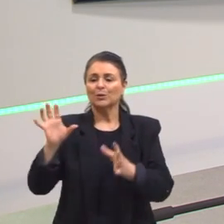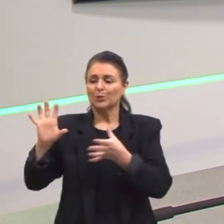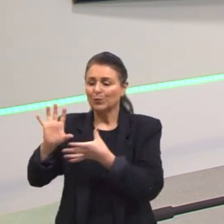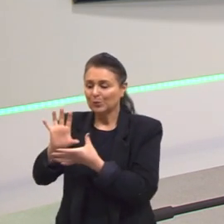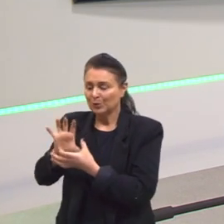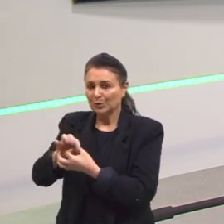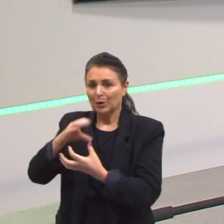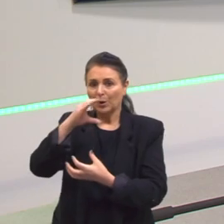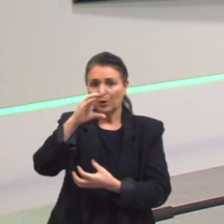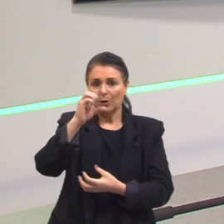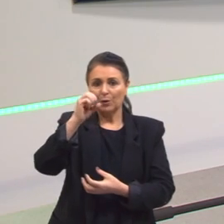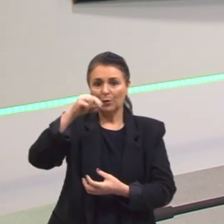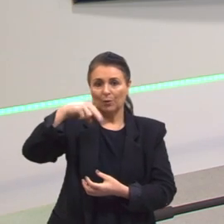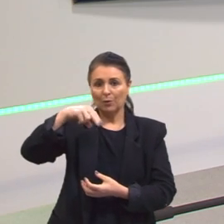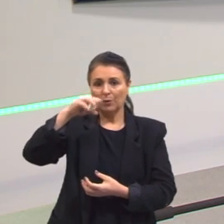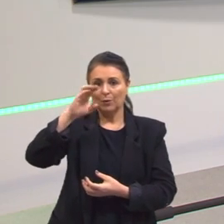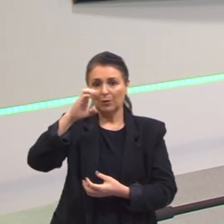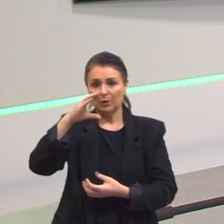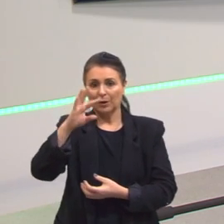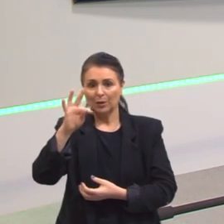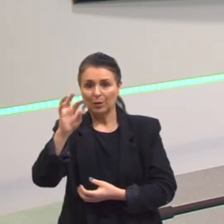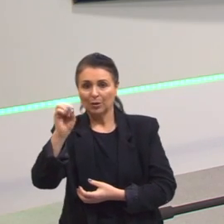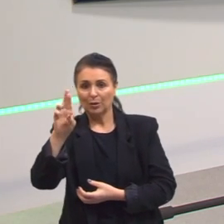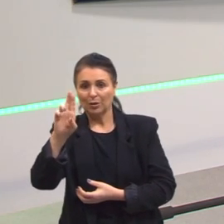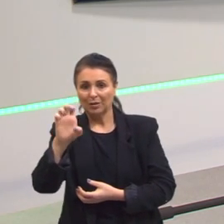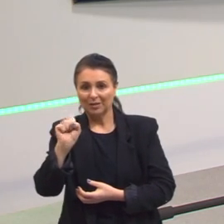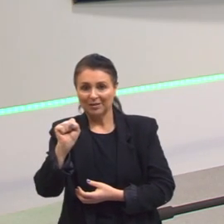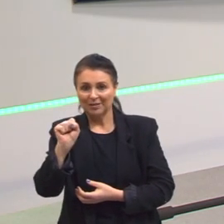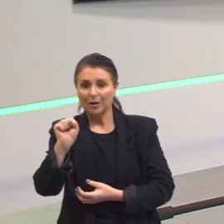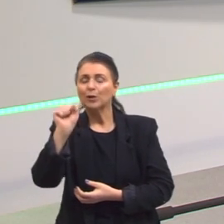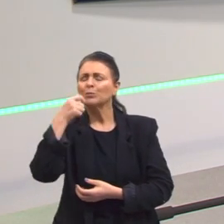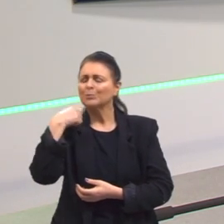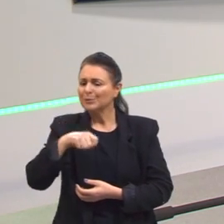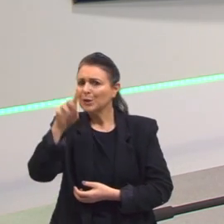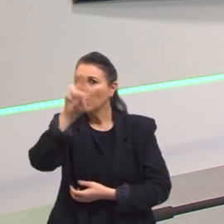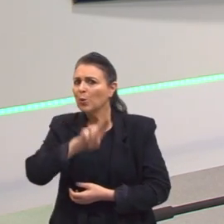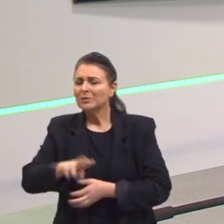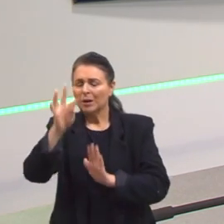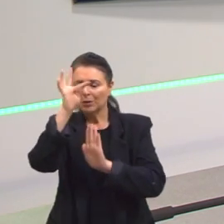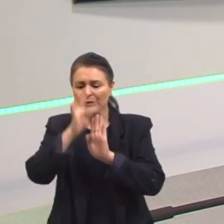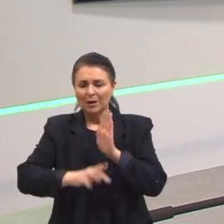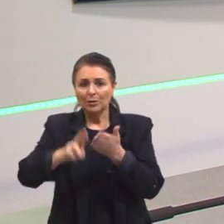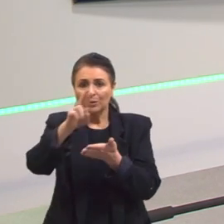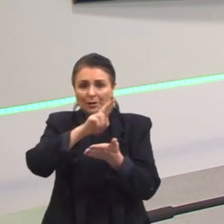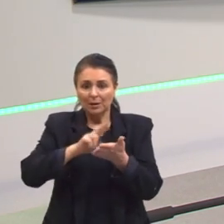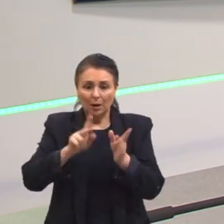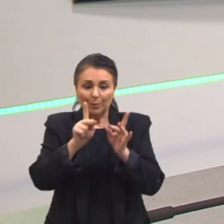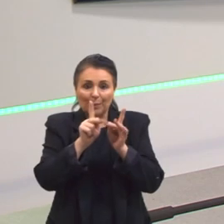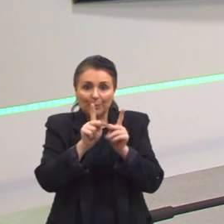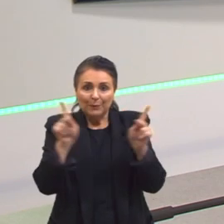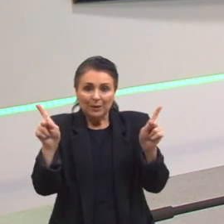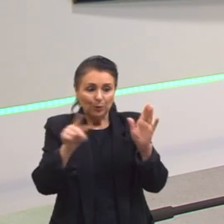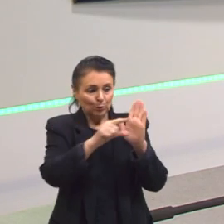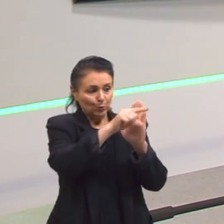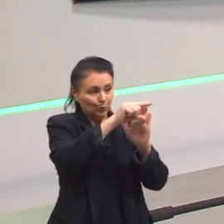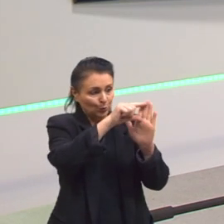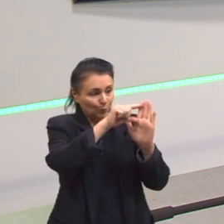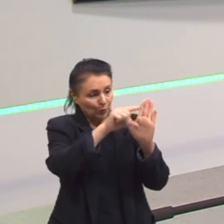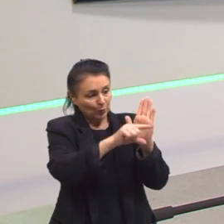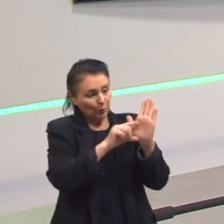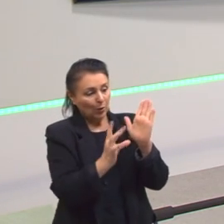interfráticos aqueles que tu precisa usar no teu texto de redação para que um período esteja conectado ao outro e